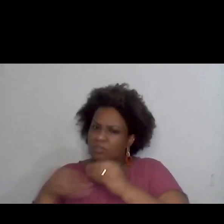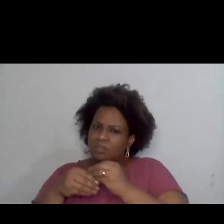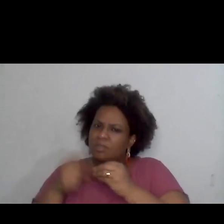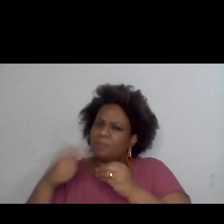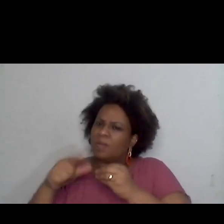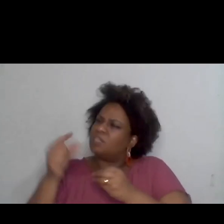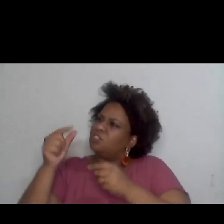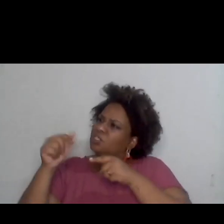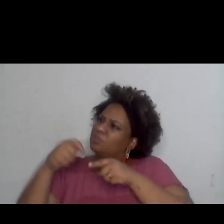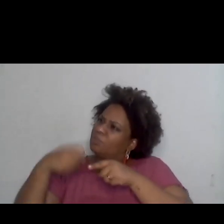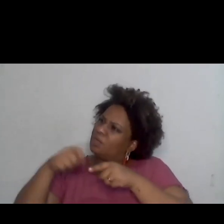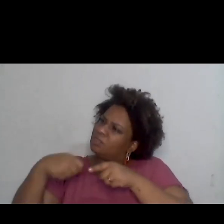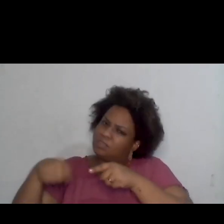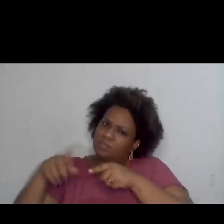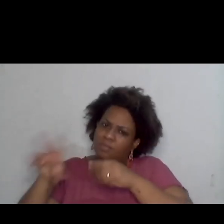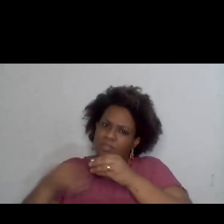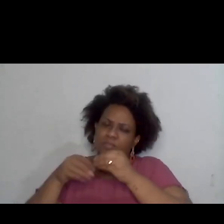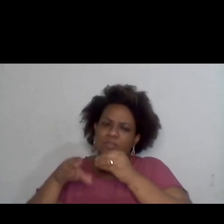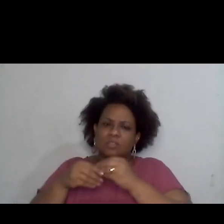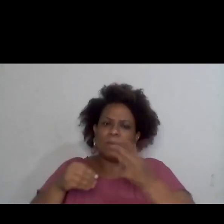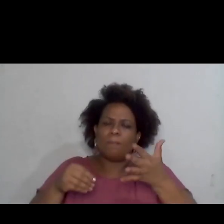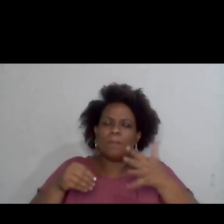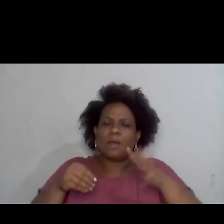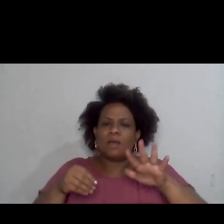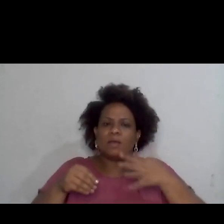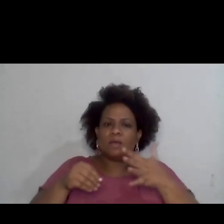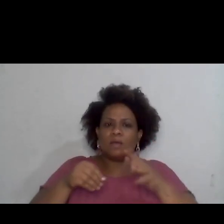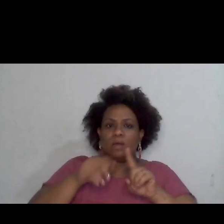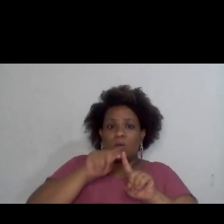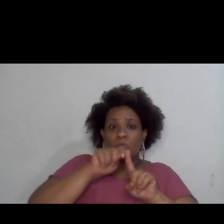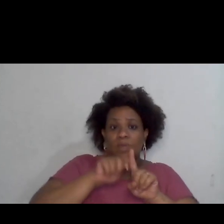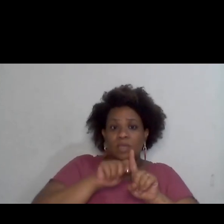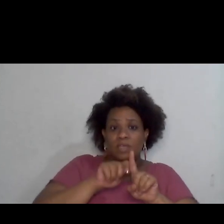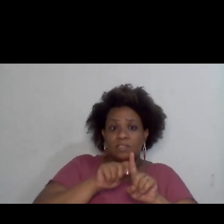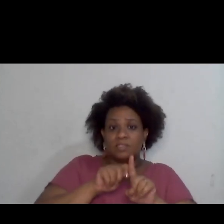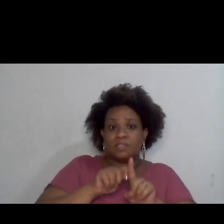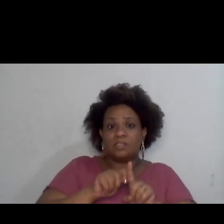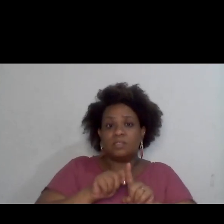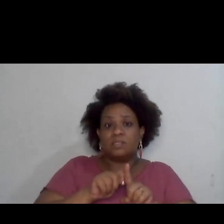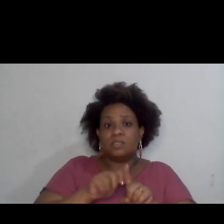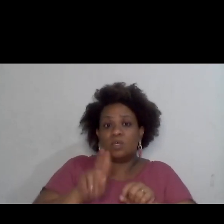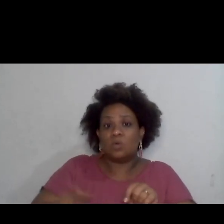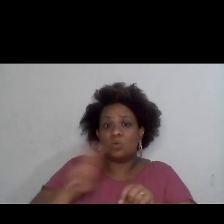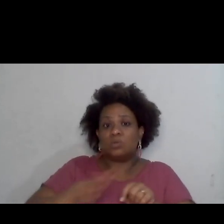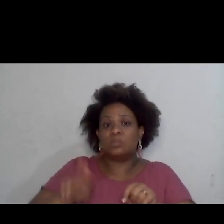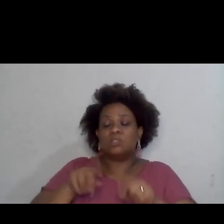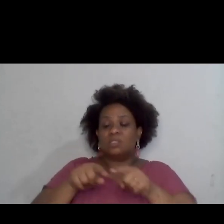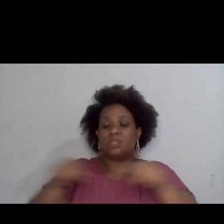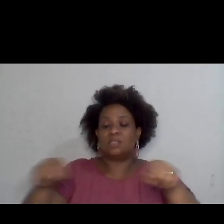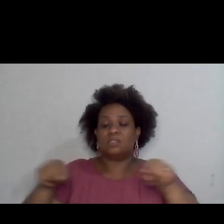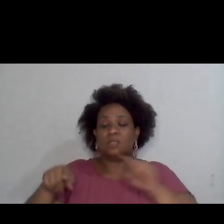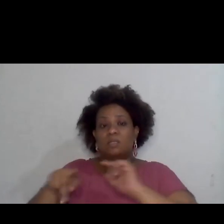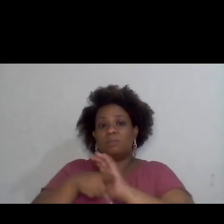orçamento. Há mais ou menos um mês, a Dirarte está trabalhando com o gabinete num portfólio